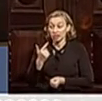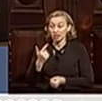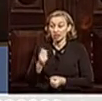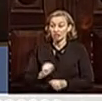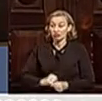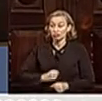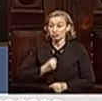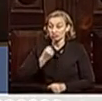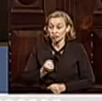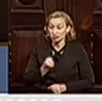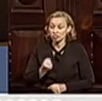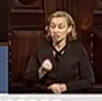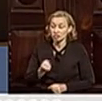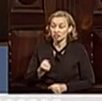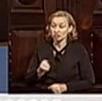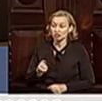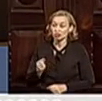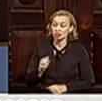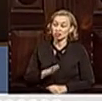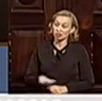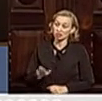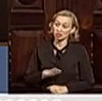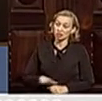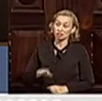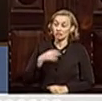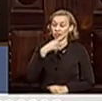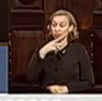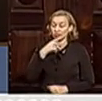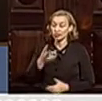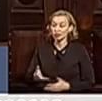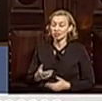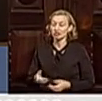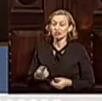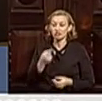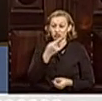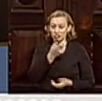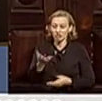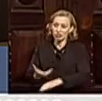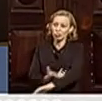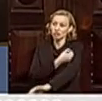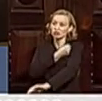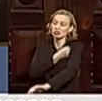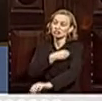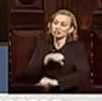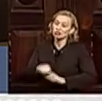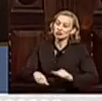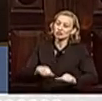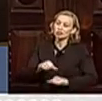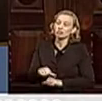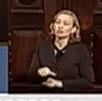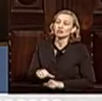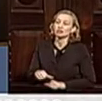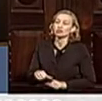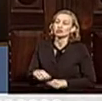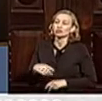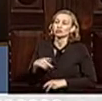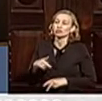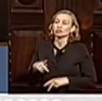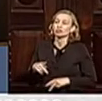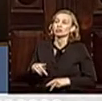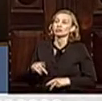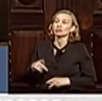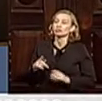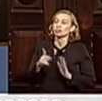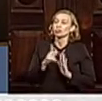o Estado do Rio de Janeiro. Quero dividir com vocês a emoção e a transformação que traz esse, que é o maior projeto de política